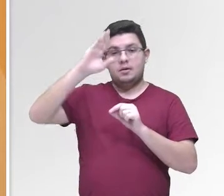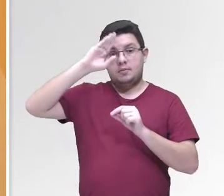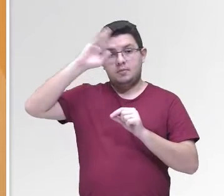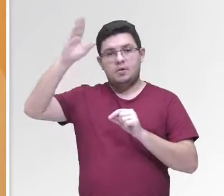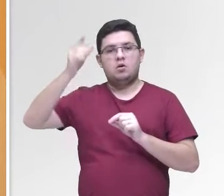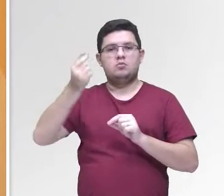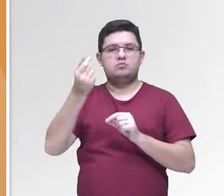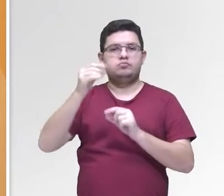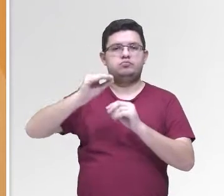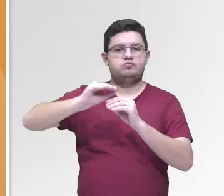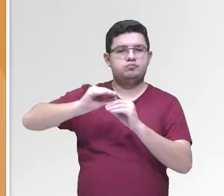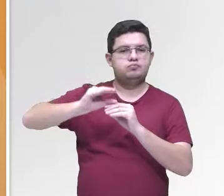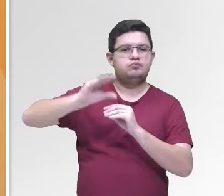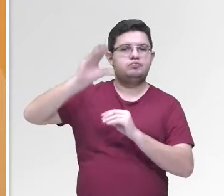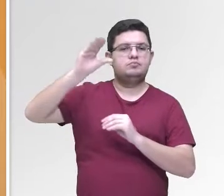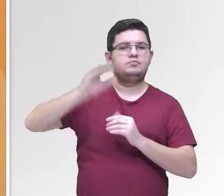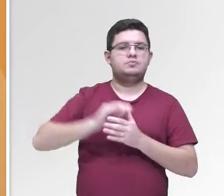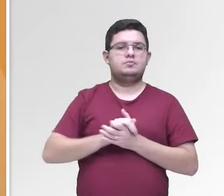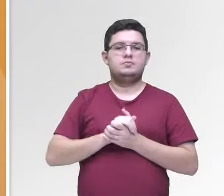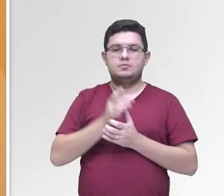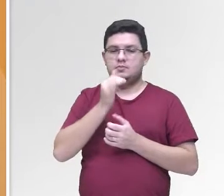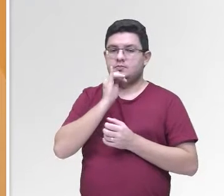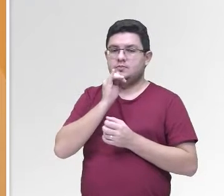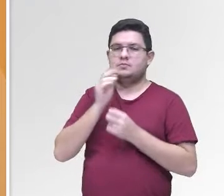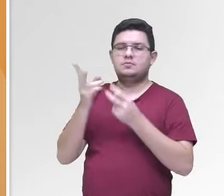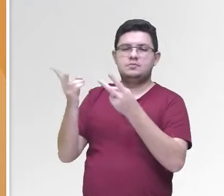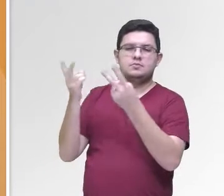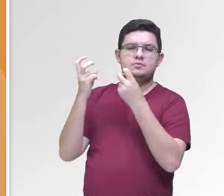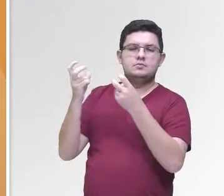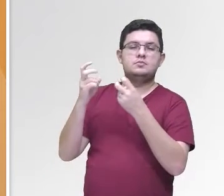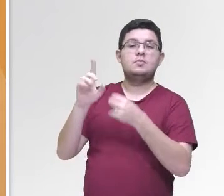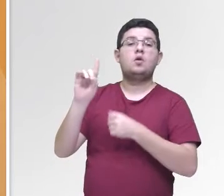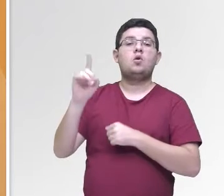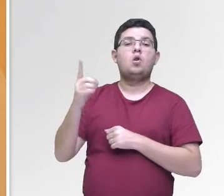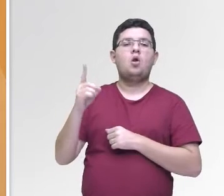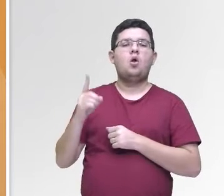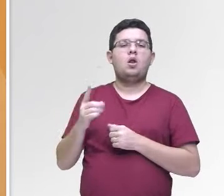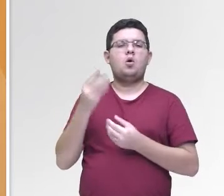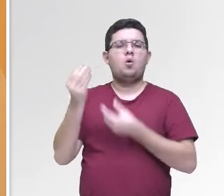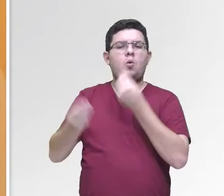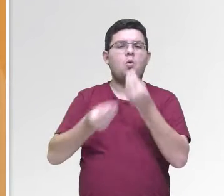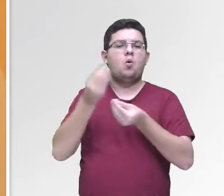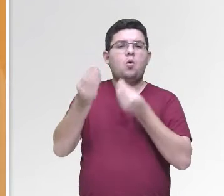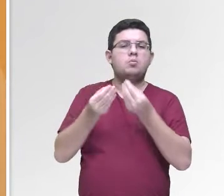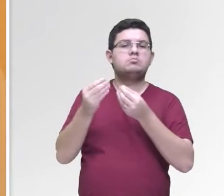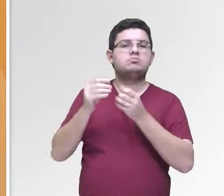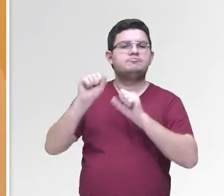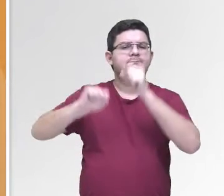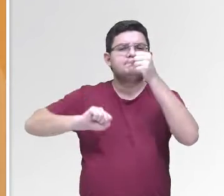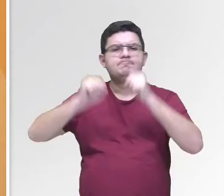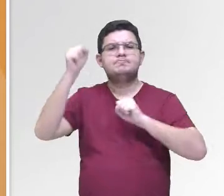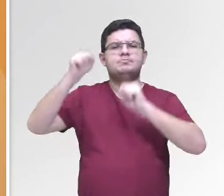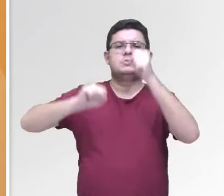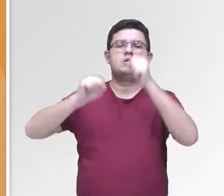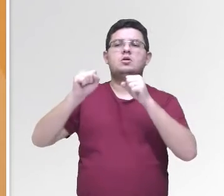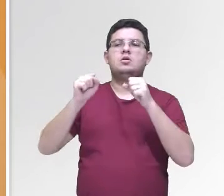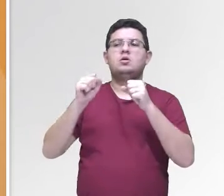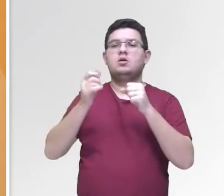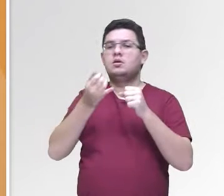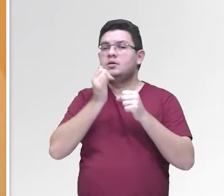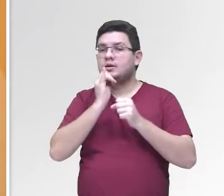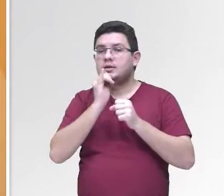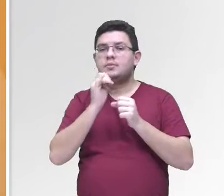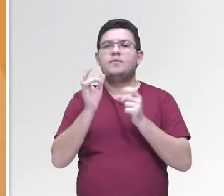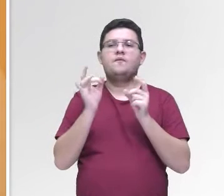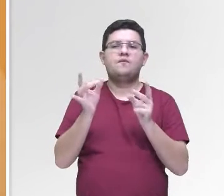a imagem aí do dólar, como que uma indústria, como que o setor ali terciário do comércio, por